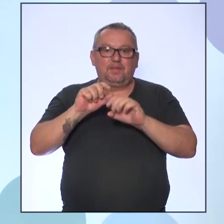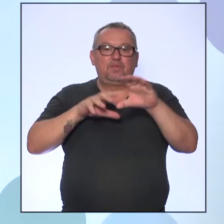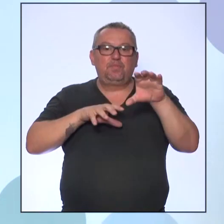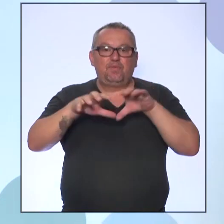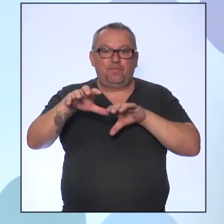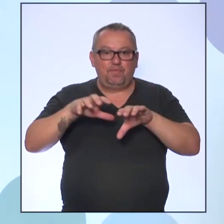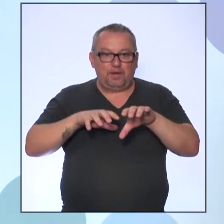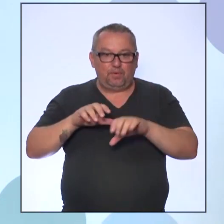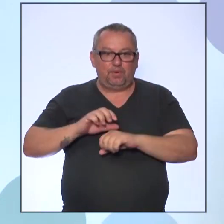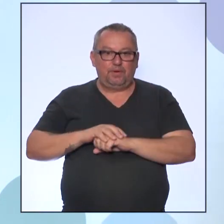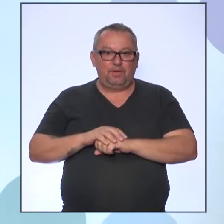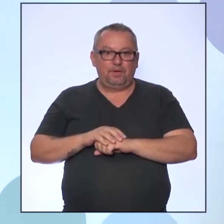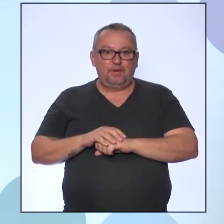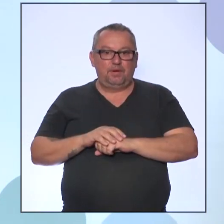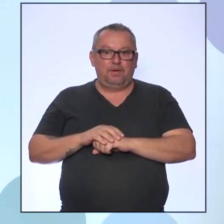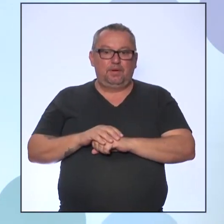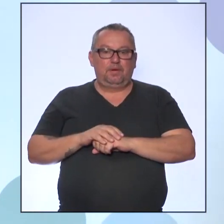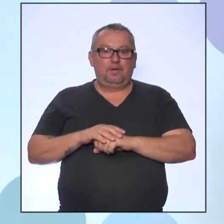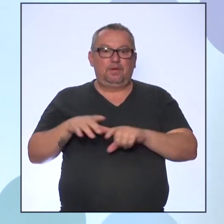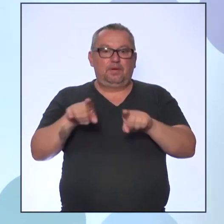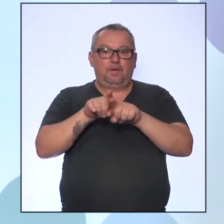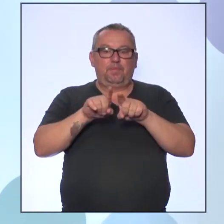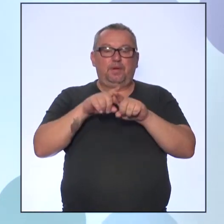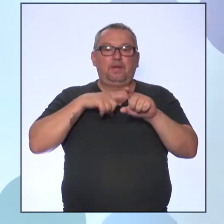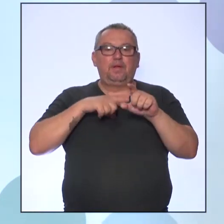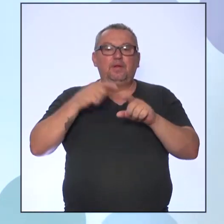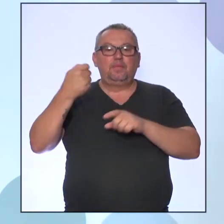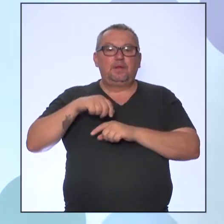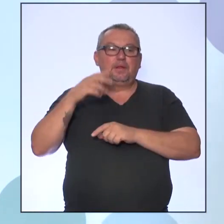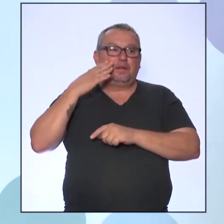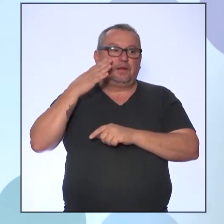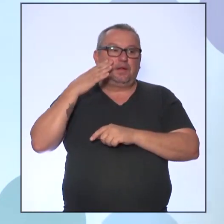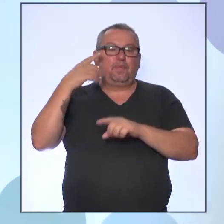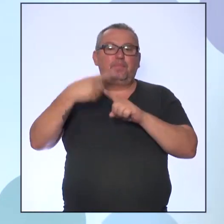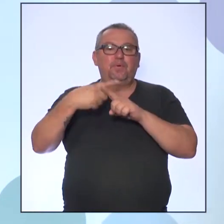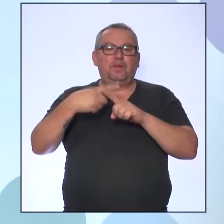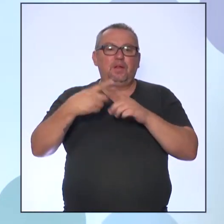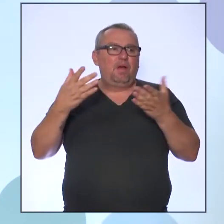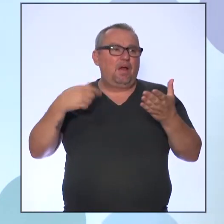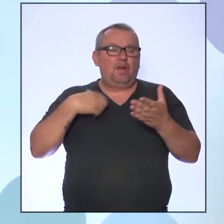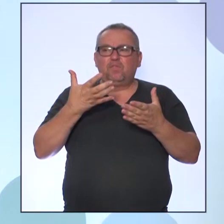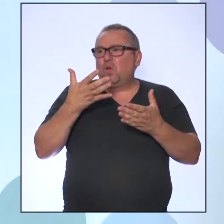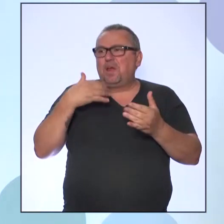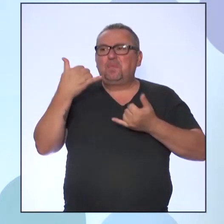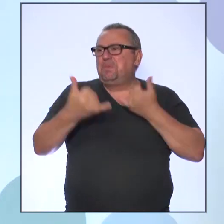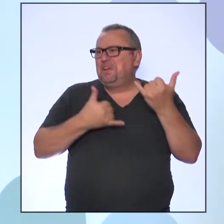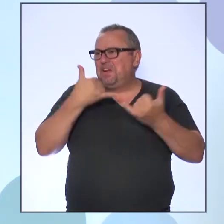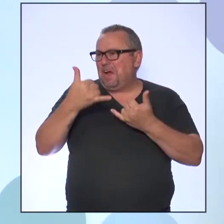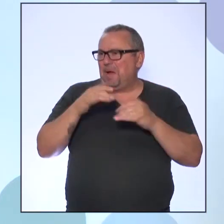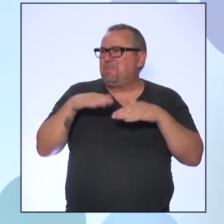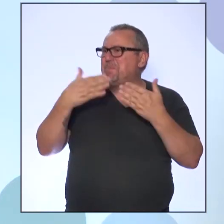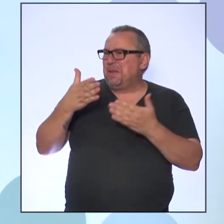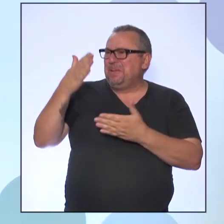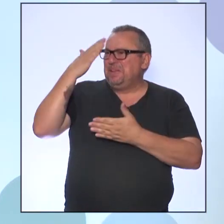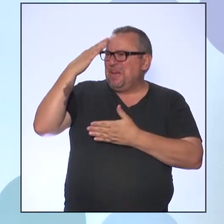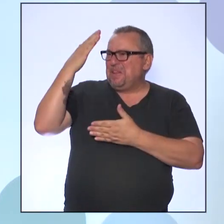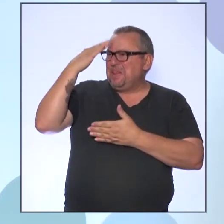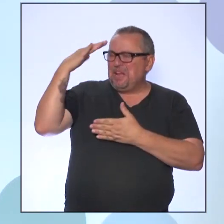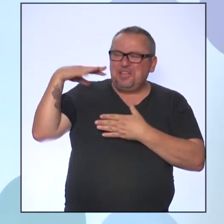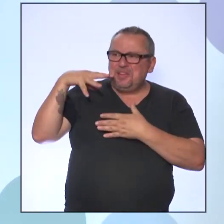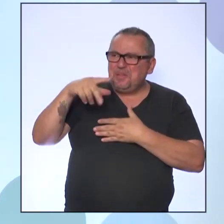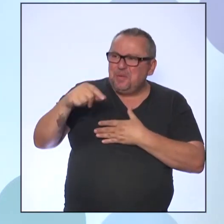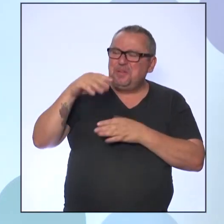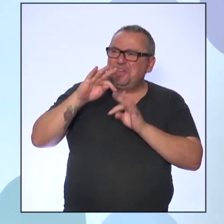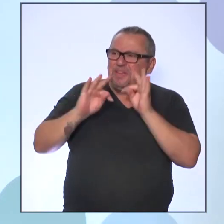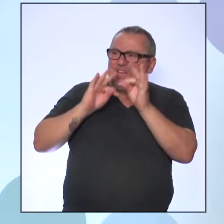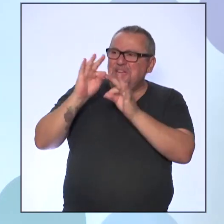no atletismo, tá? Então, assim, o que que a gente tem que entender? Por que, Sandra? Sandra, mas eu só quero jogar. Por que que eu tenho que entender de técnica? Né? Eu não